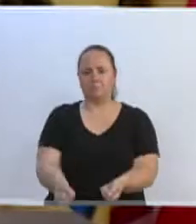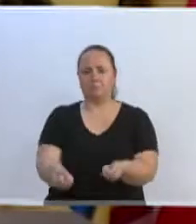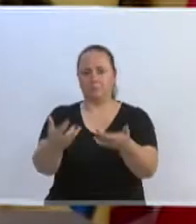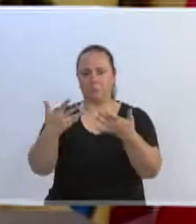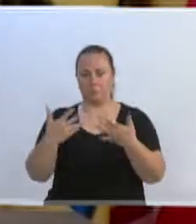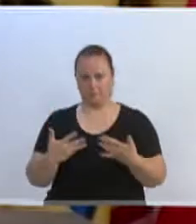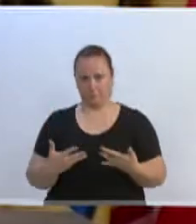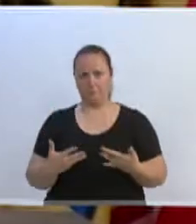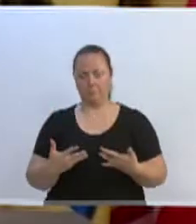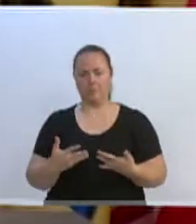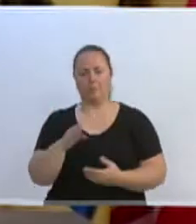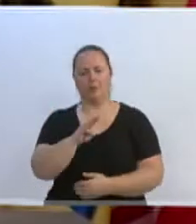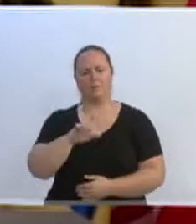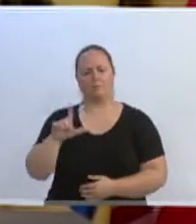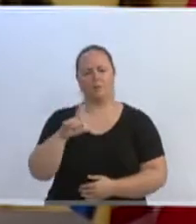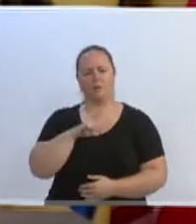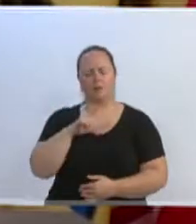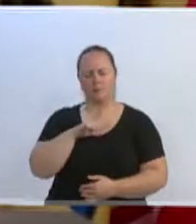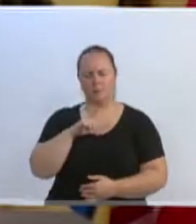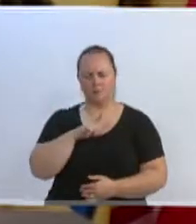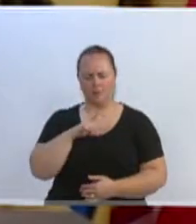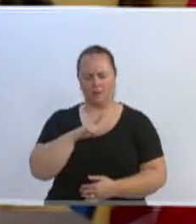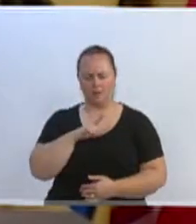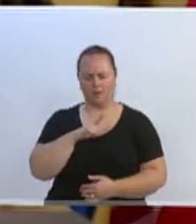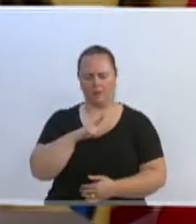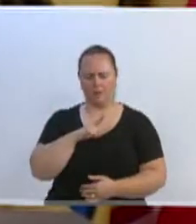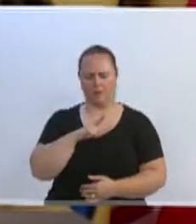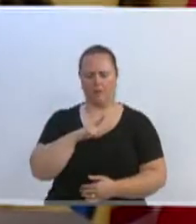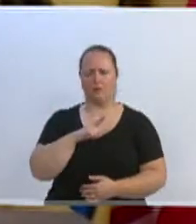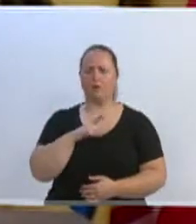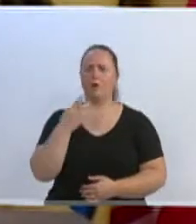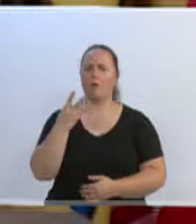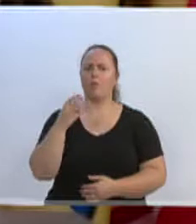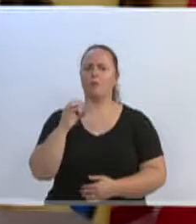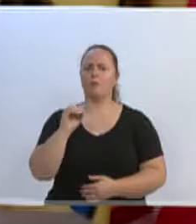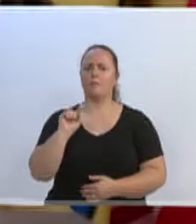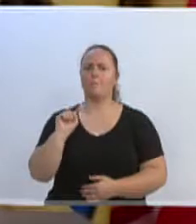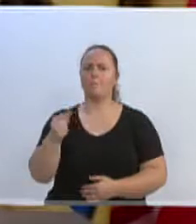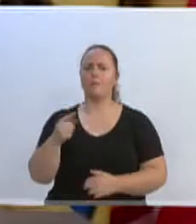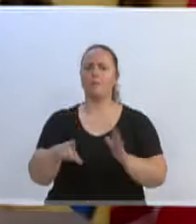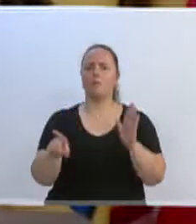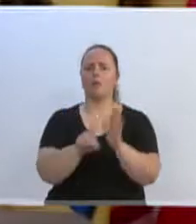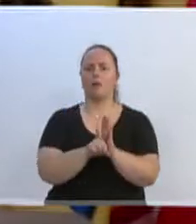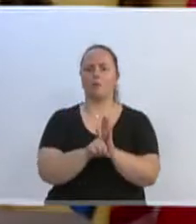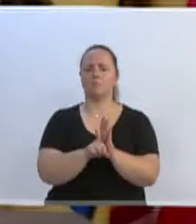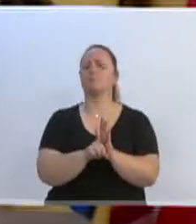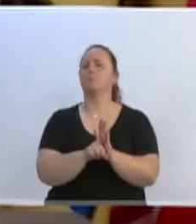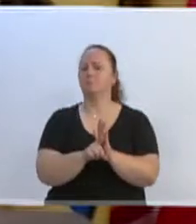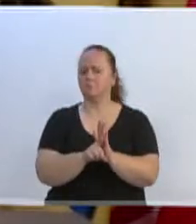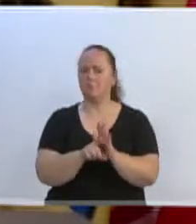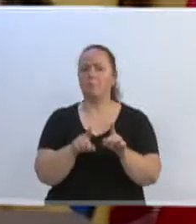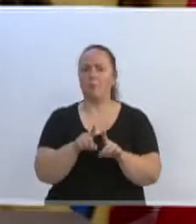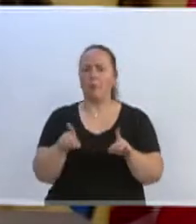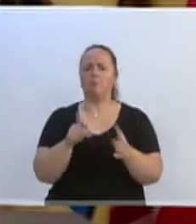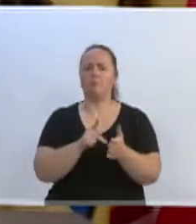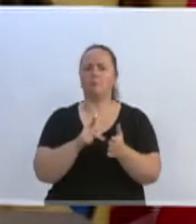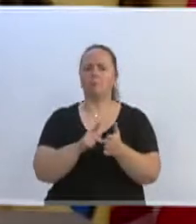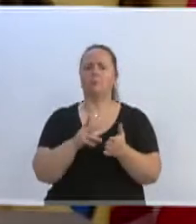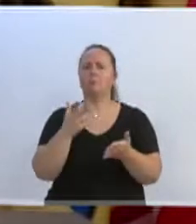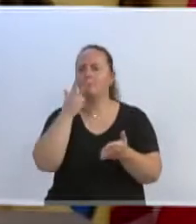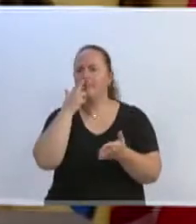tem mais de 40 mil leis muitas vezes vai de encontro à